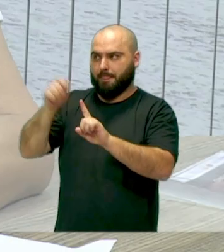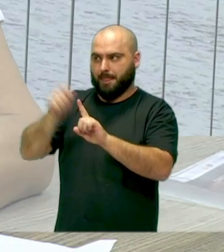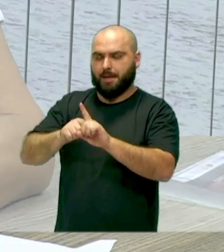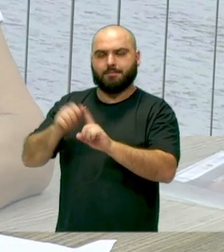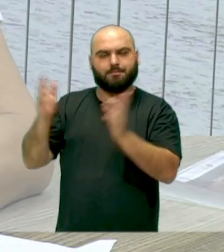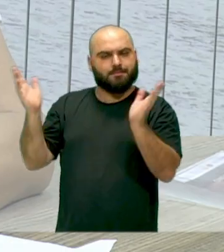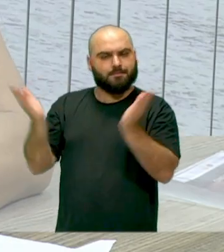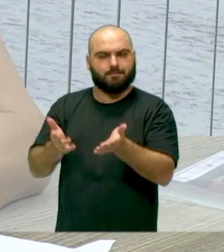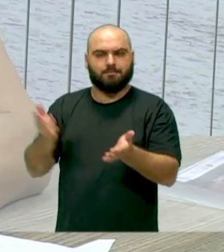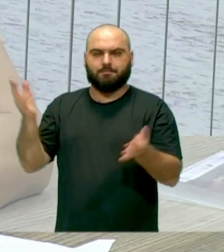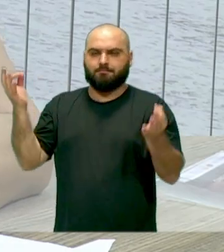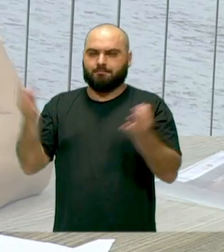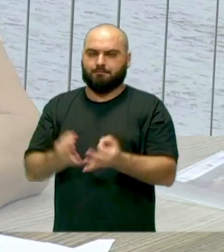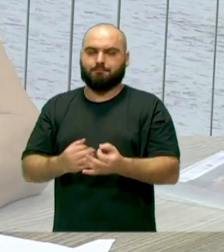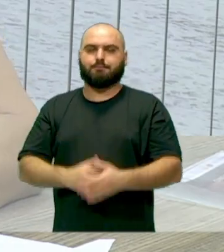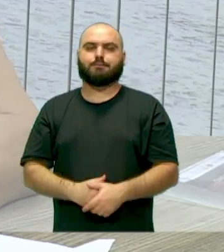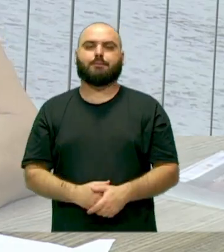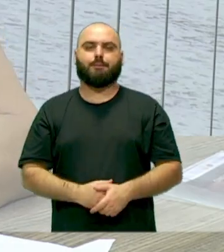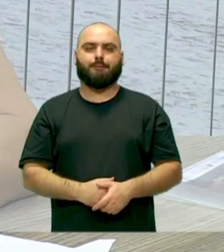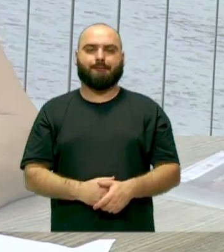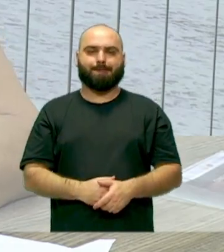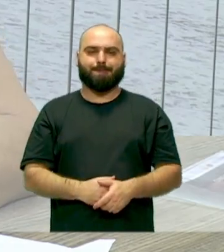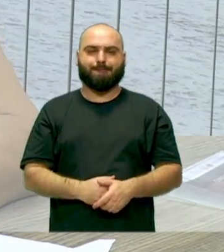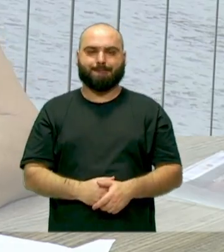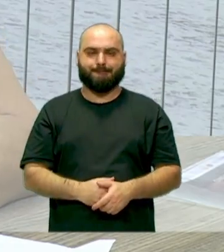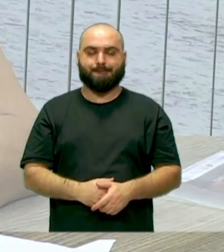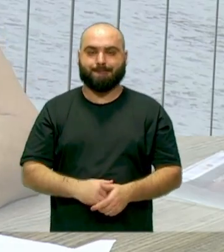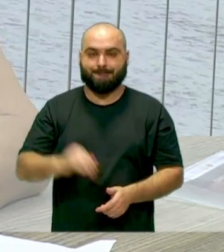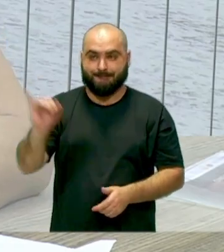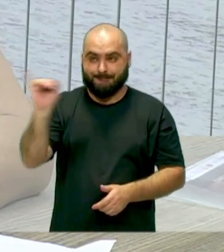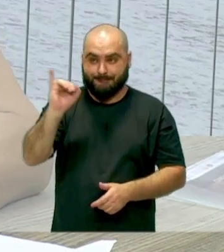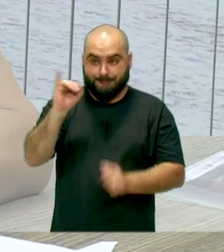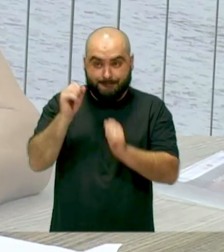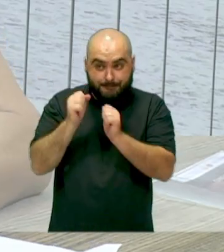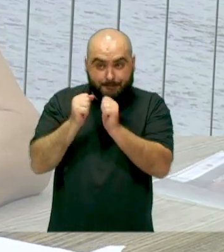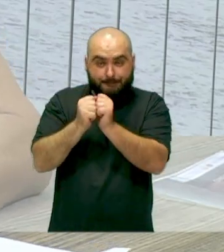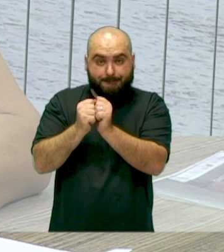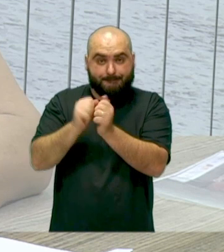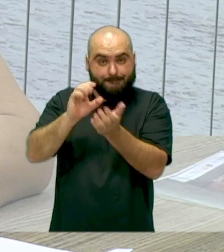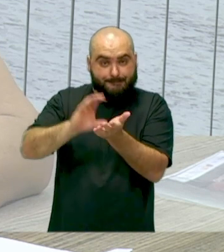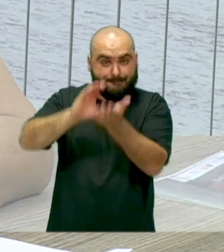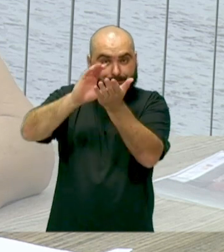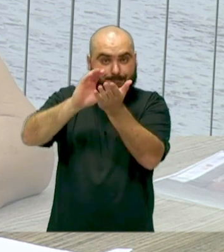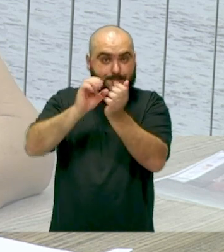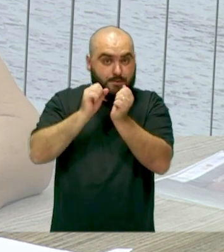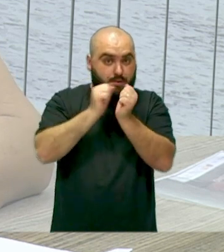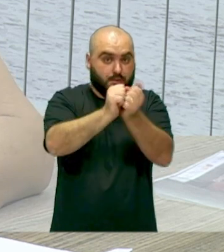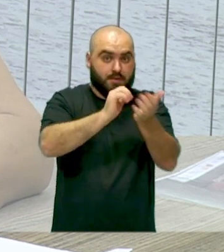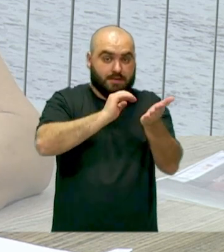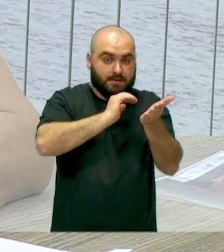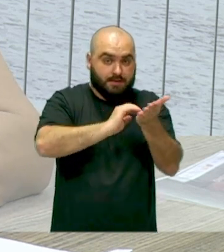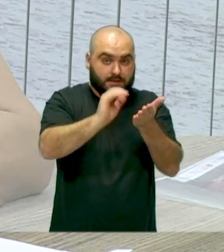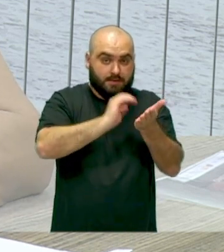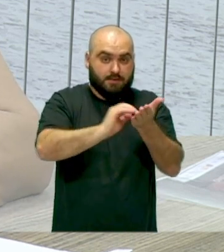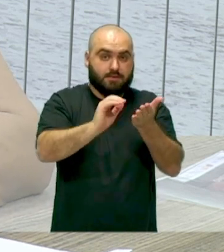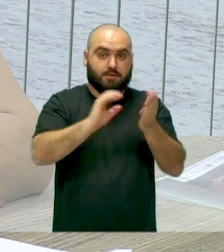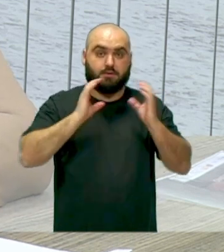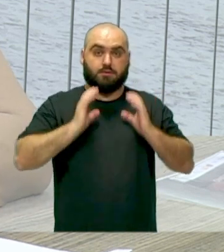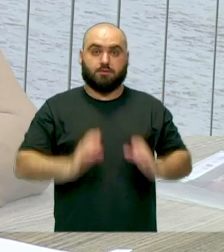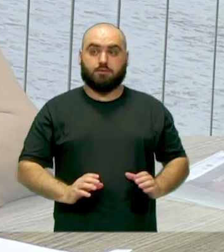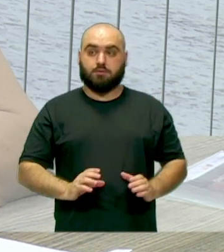Que o Itajaí realmente, junto com o CONEG e com a Secretaria da